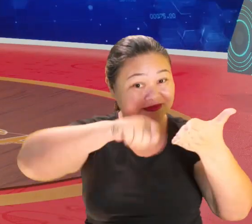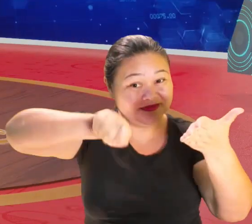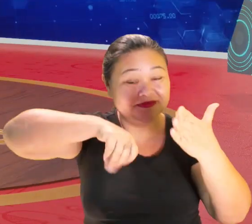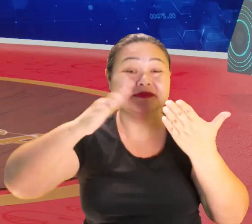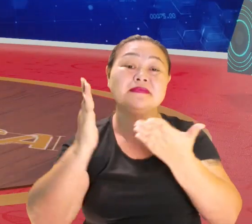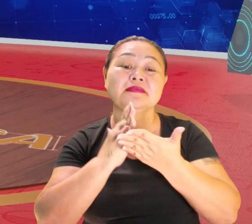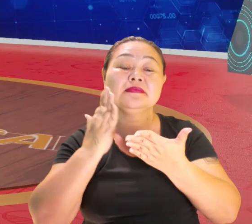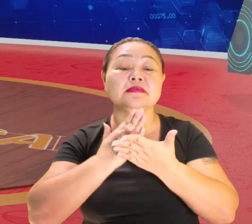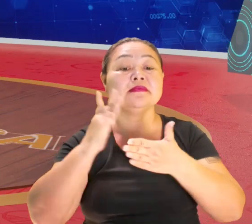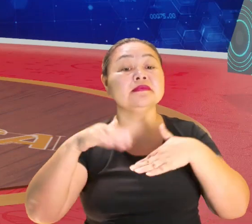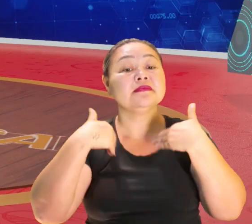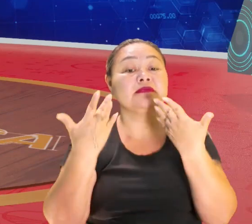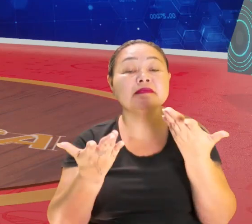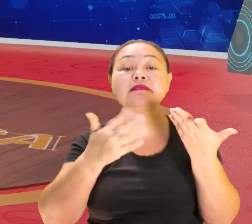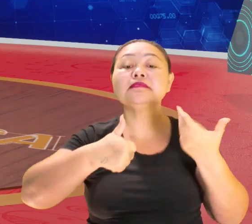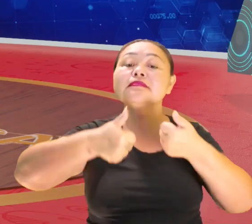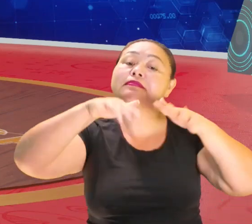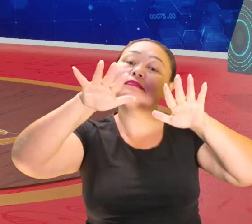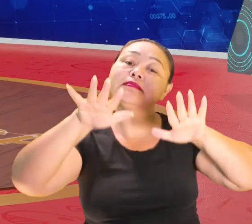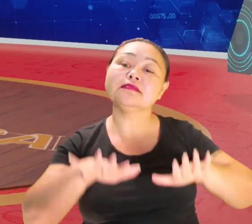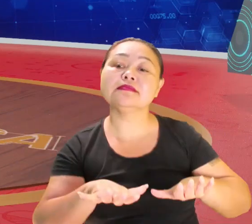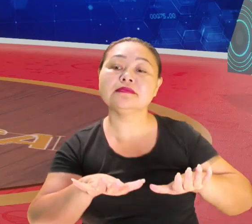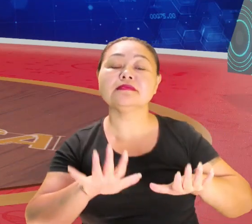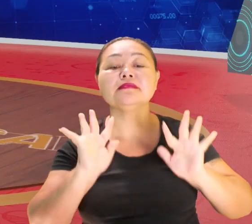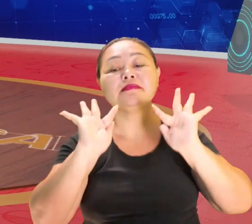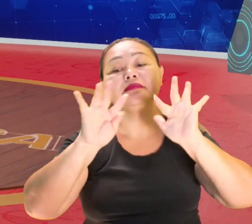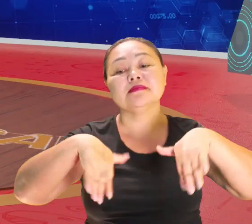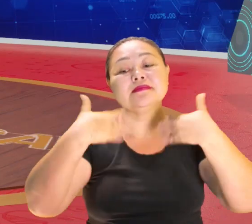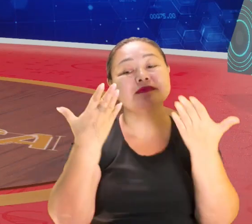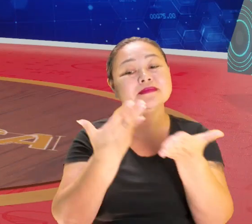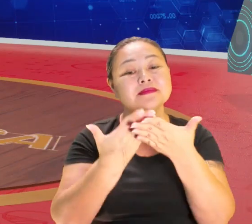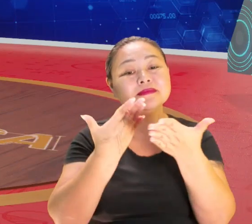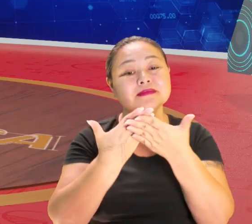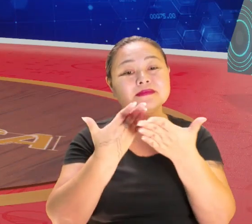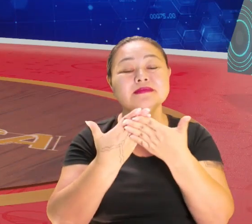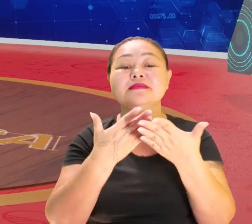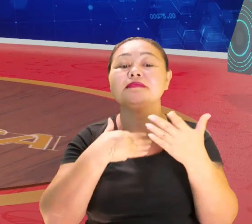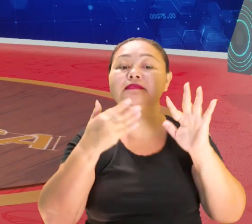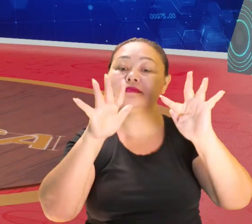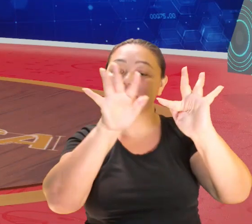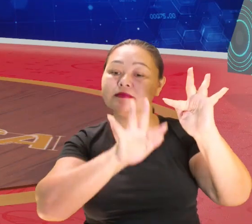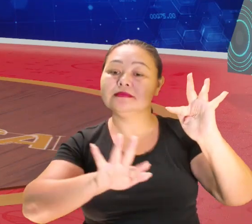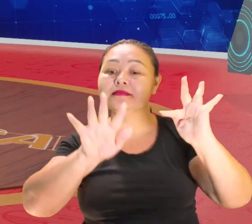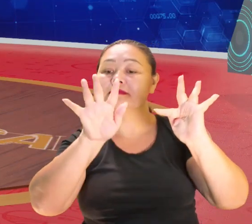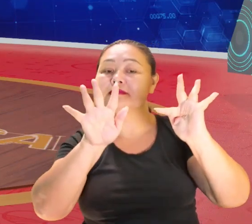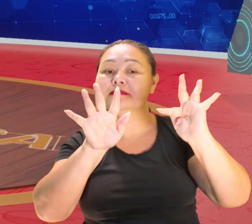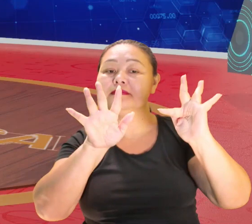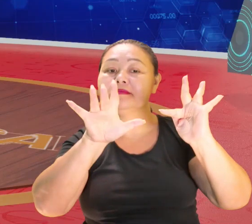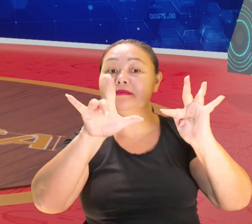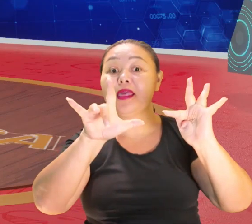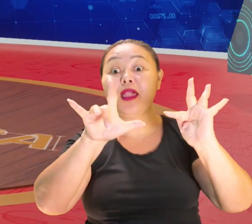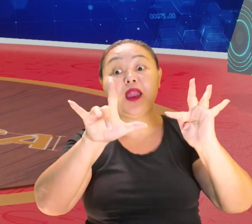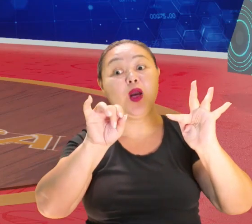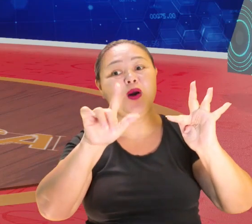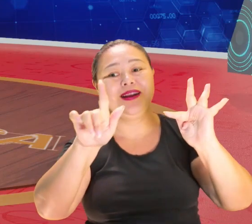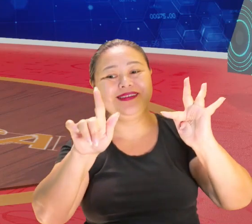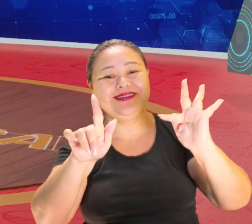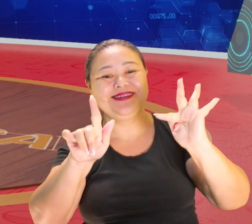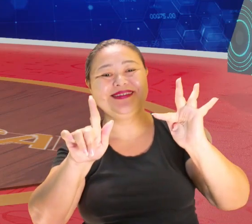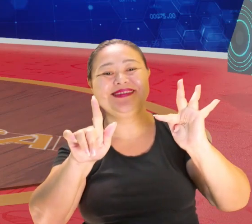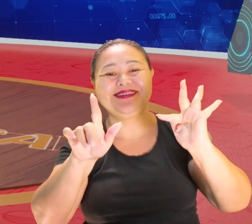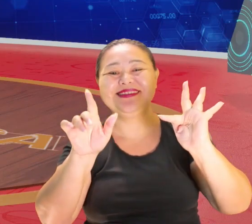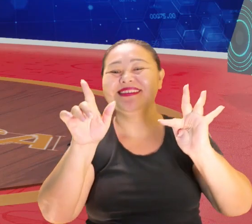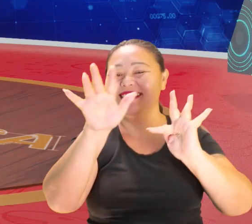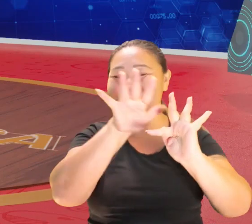no caderno. Mas, galerinha, ficamos por aqui, né? Finalizando a nossa aula do estudo gráfico da função logaritmo. É